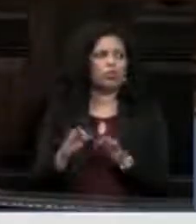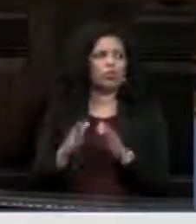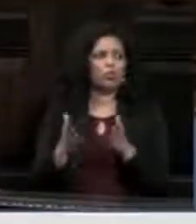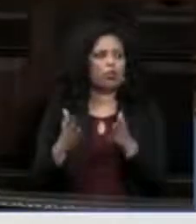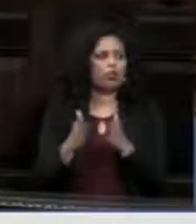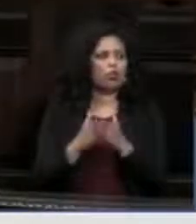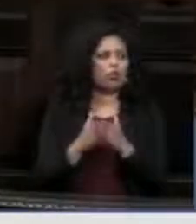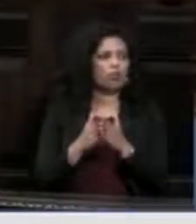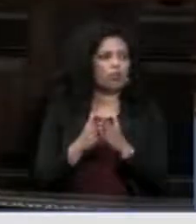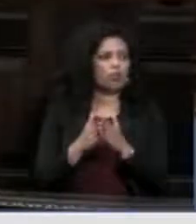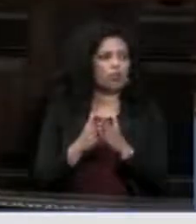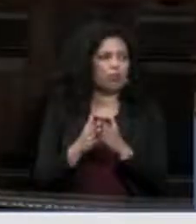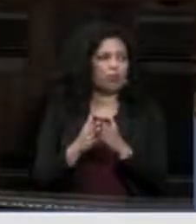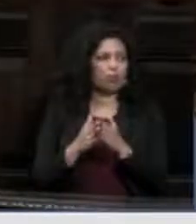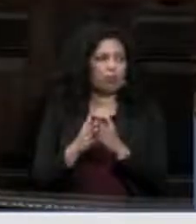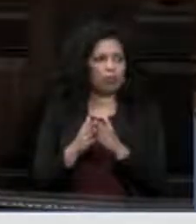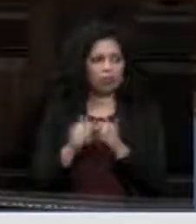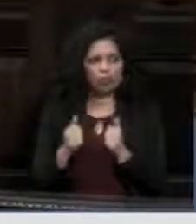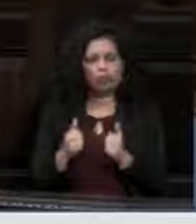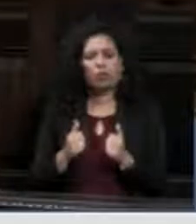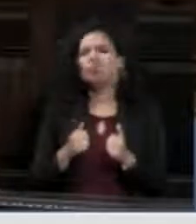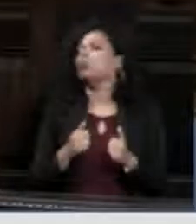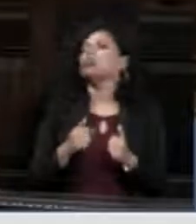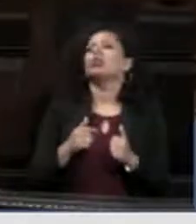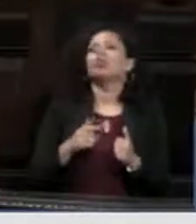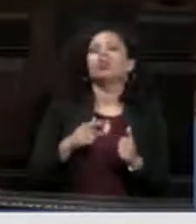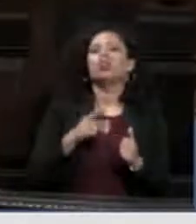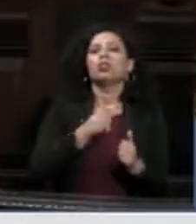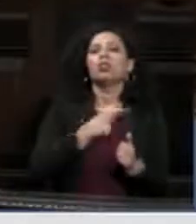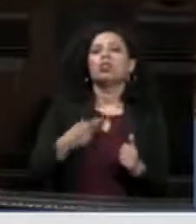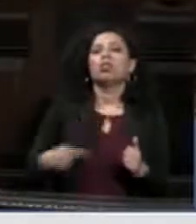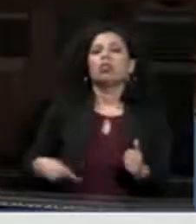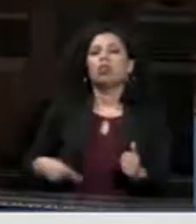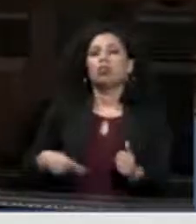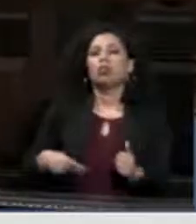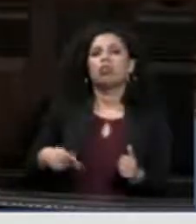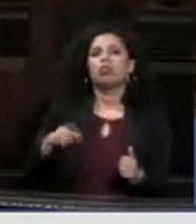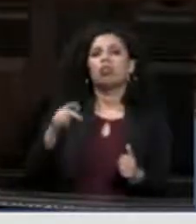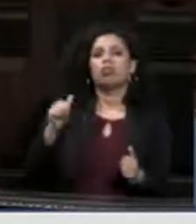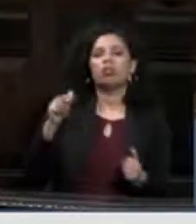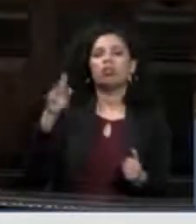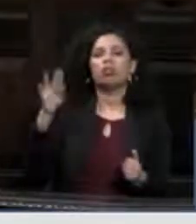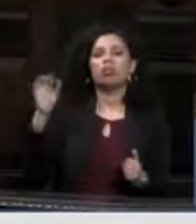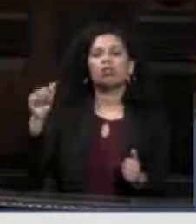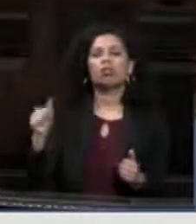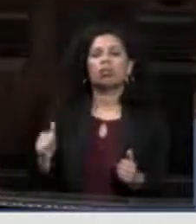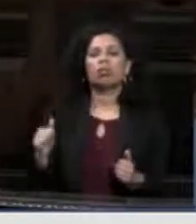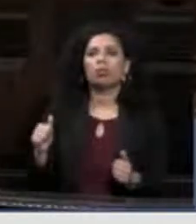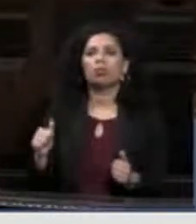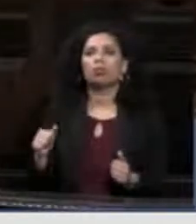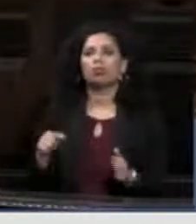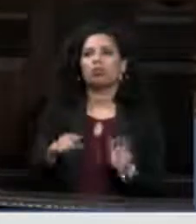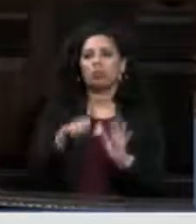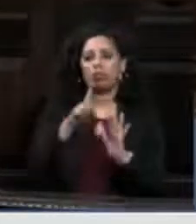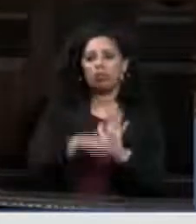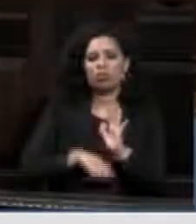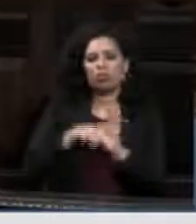presidência a inclusão em pauta do meu projeto que reduz em 25% o salário dos